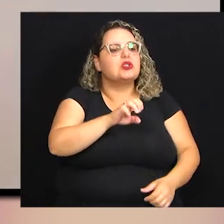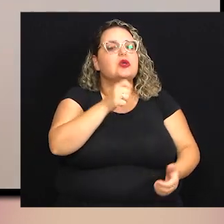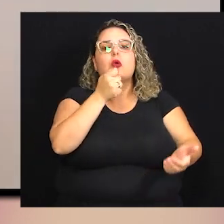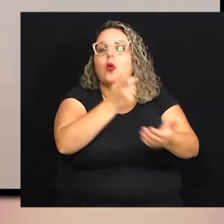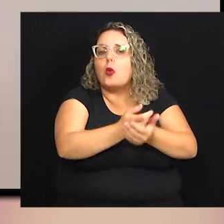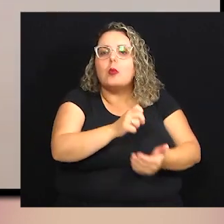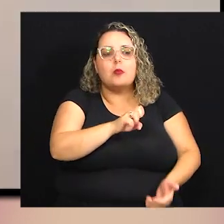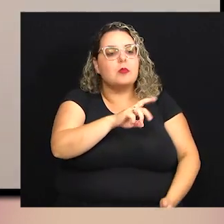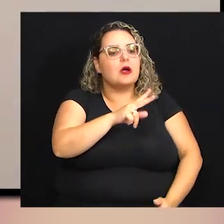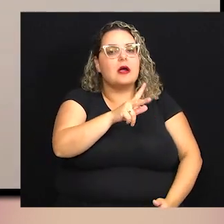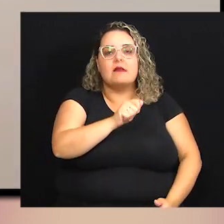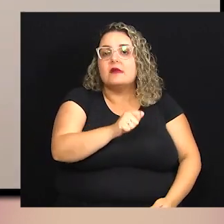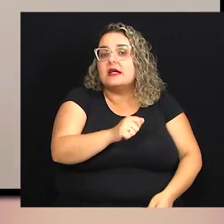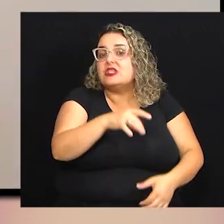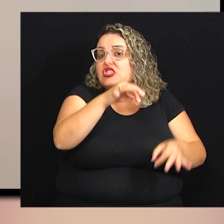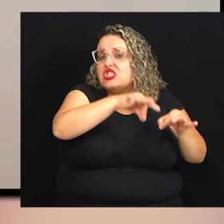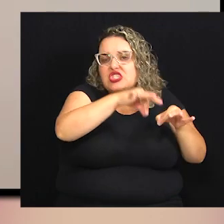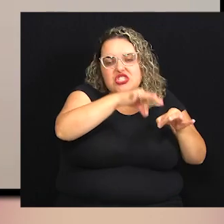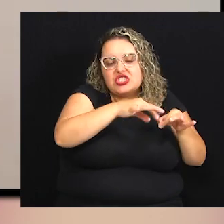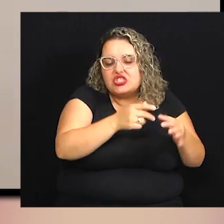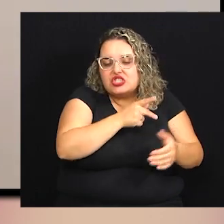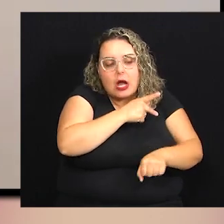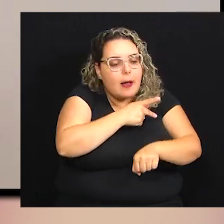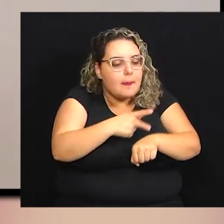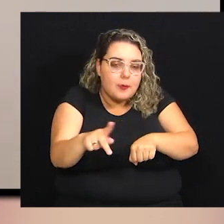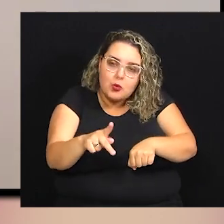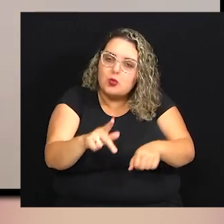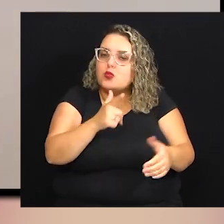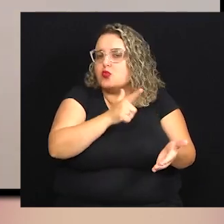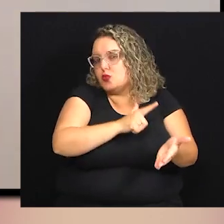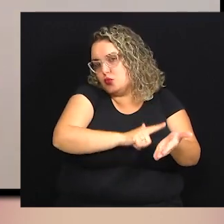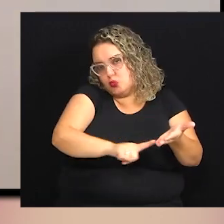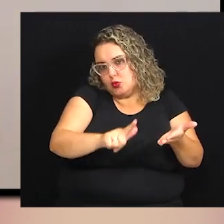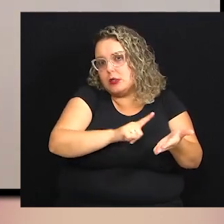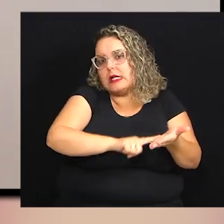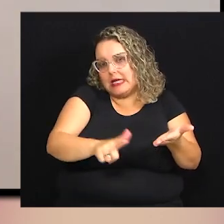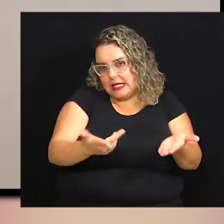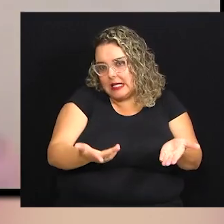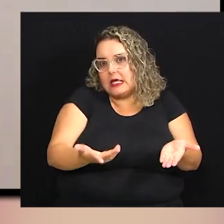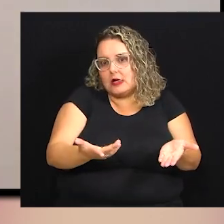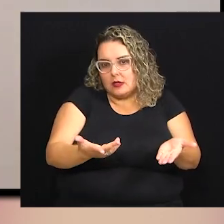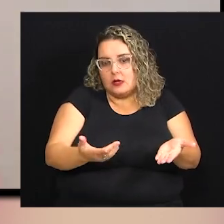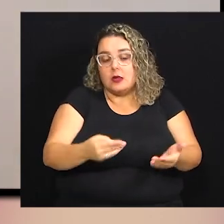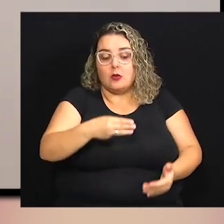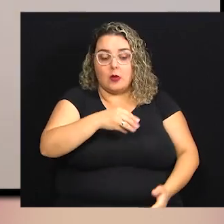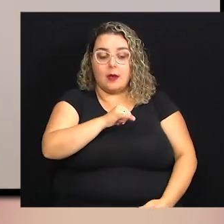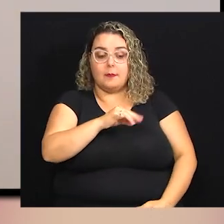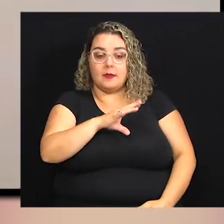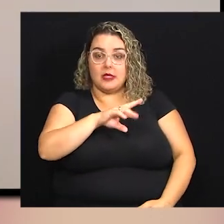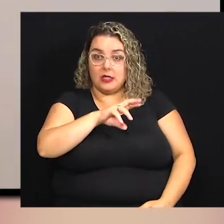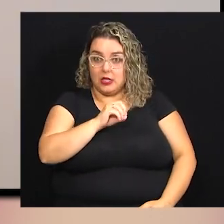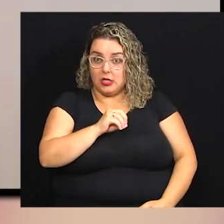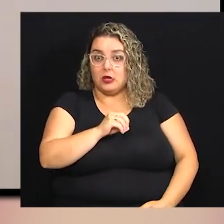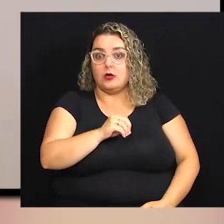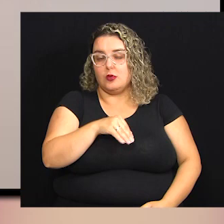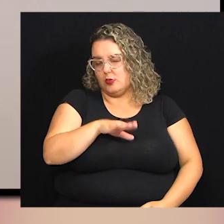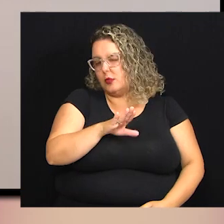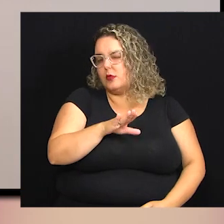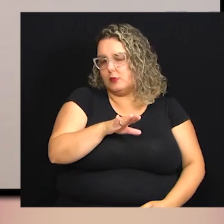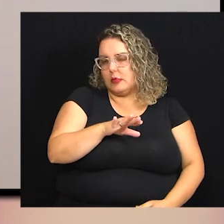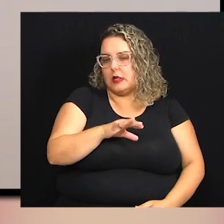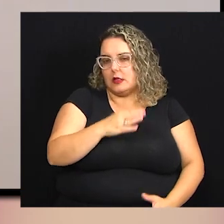você compra chás puros, mais limpos, né? E com a microbiologia dele também